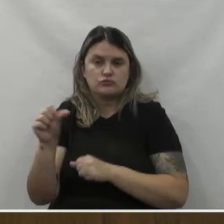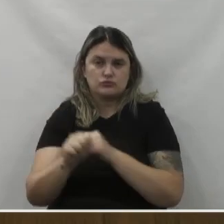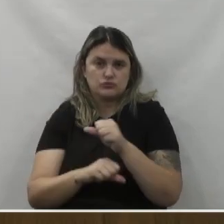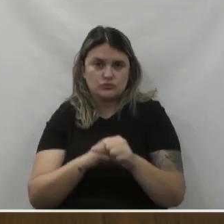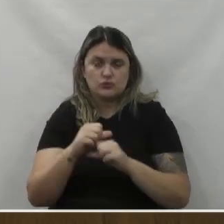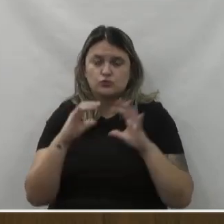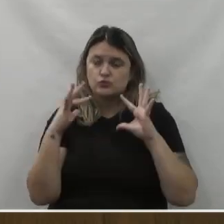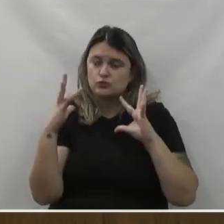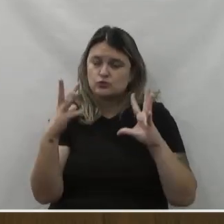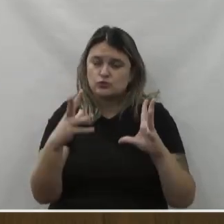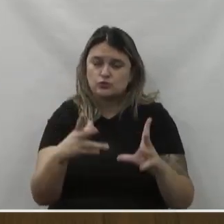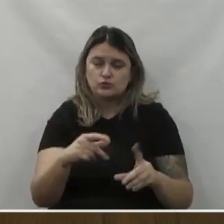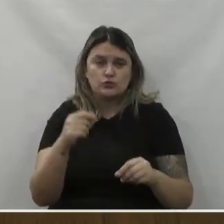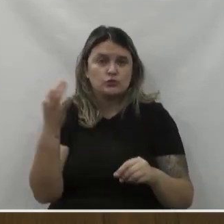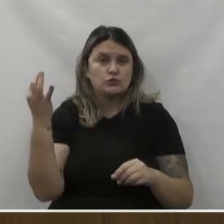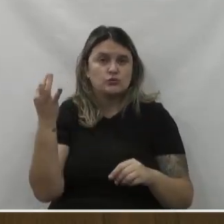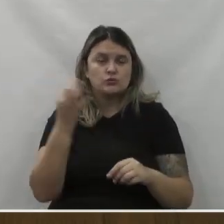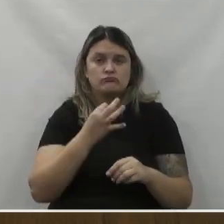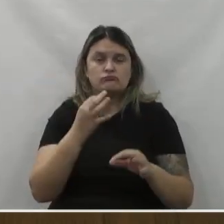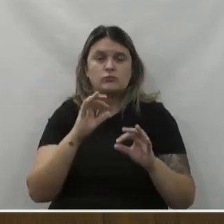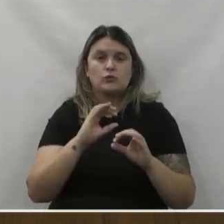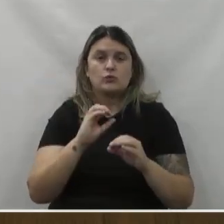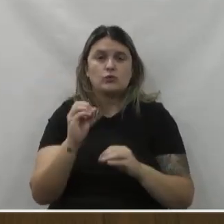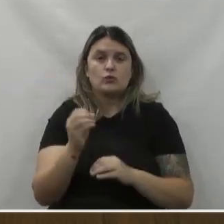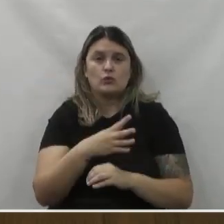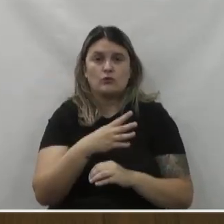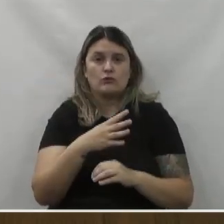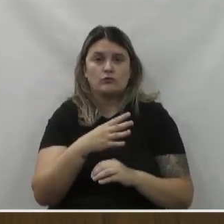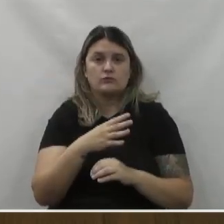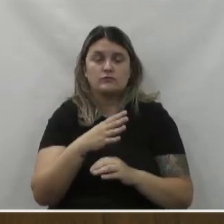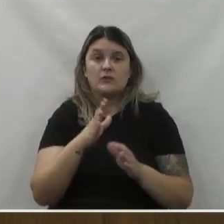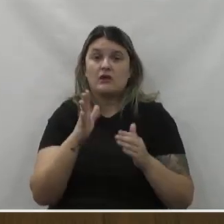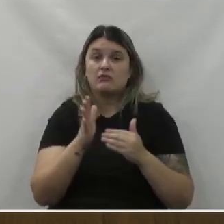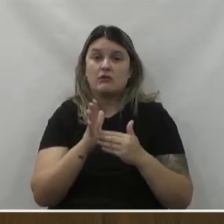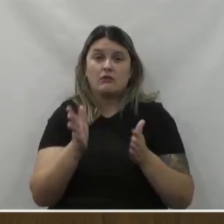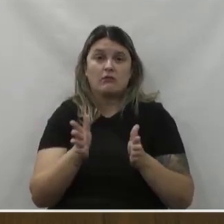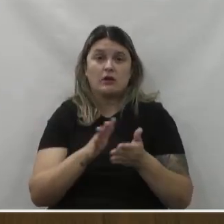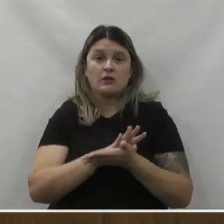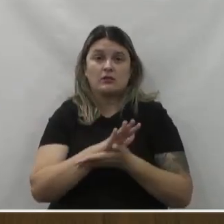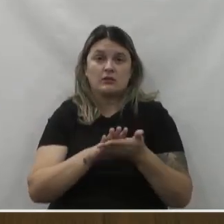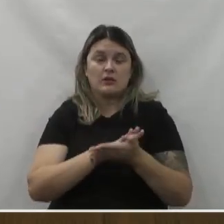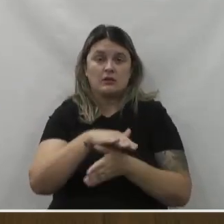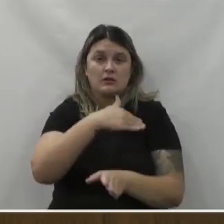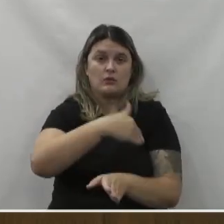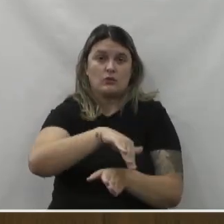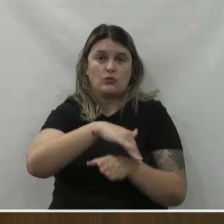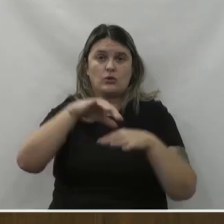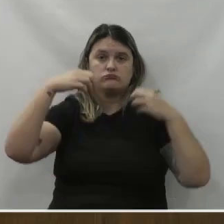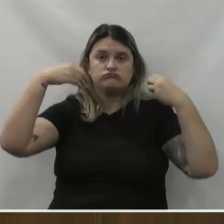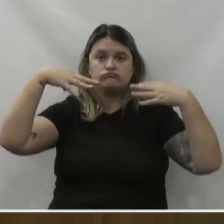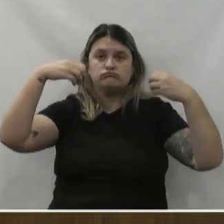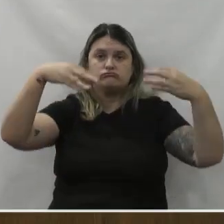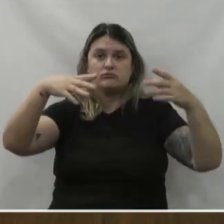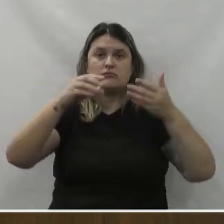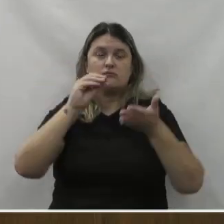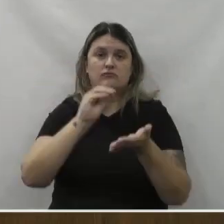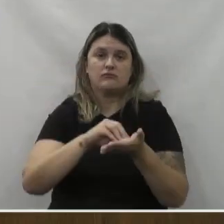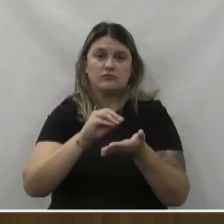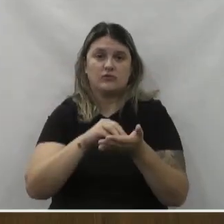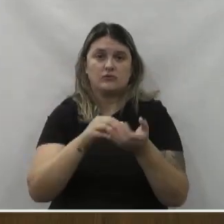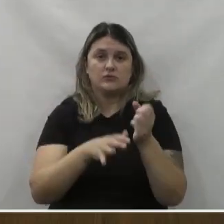ideia, ficaria apagada por mais de 24 horas. Iluminação de qualidade, trazendo segurança e conforto para a população.